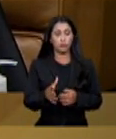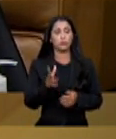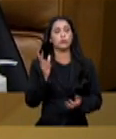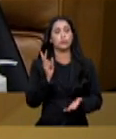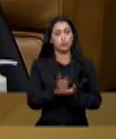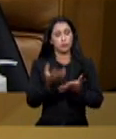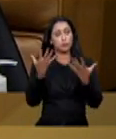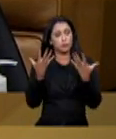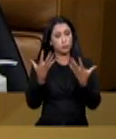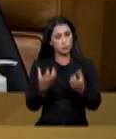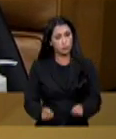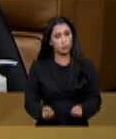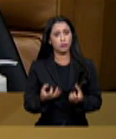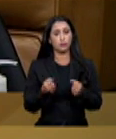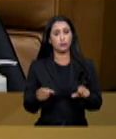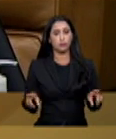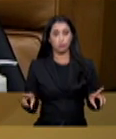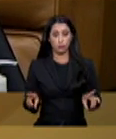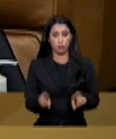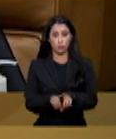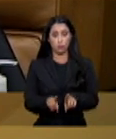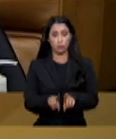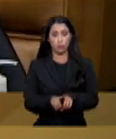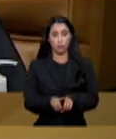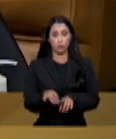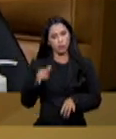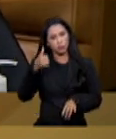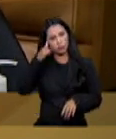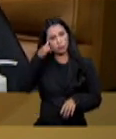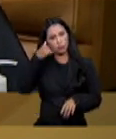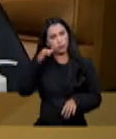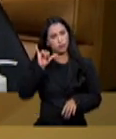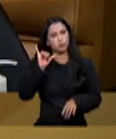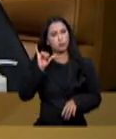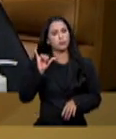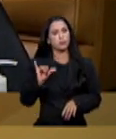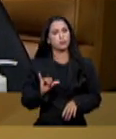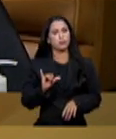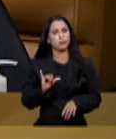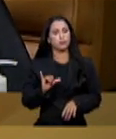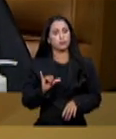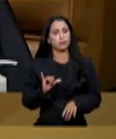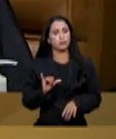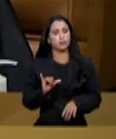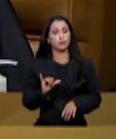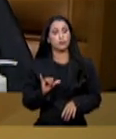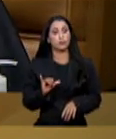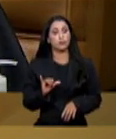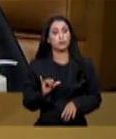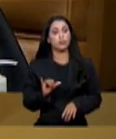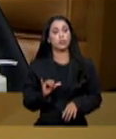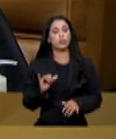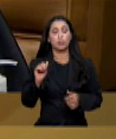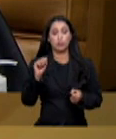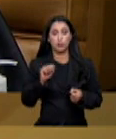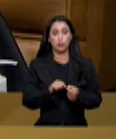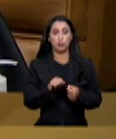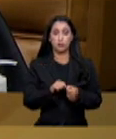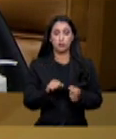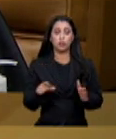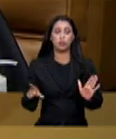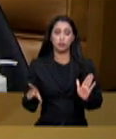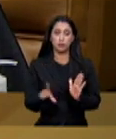ser acolhida para evitar o exercício abusivo dessas faculdades que a própria